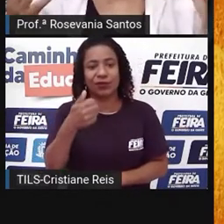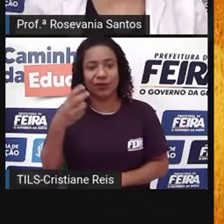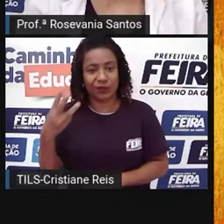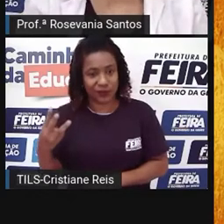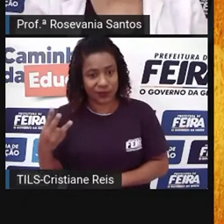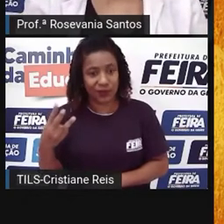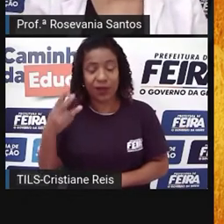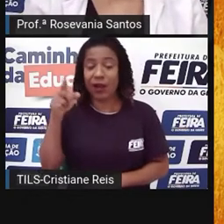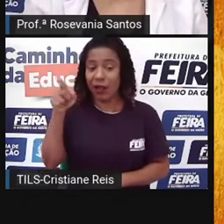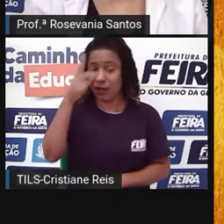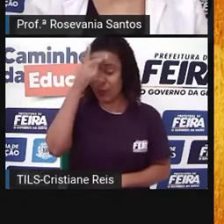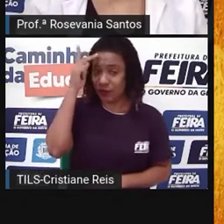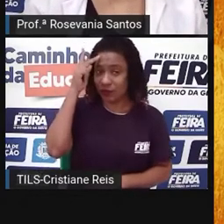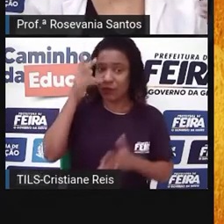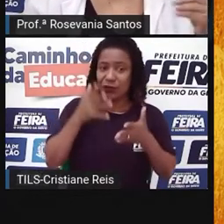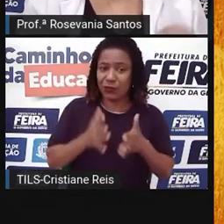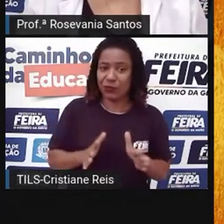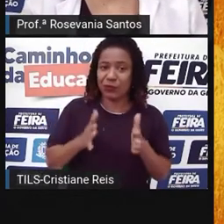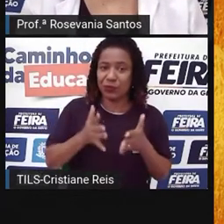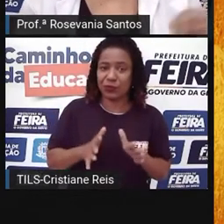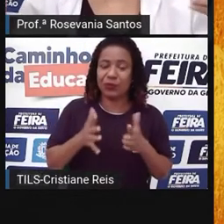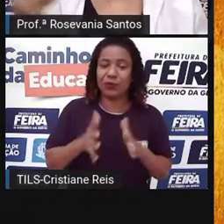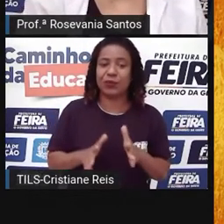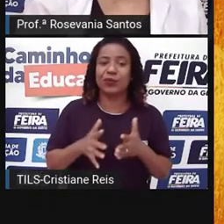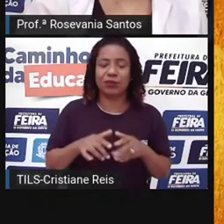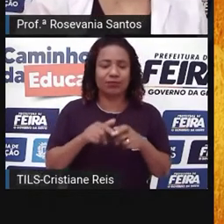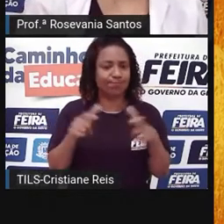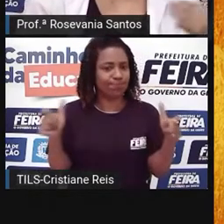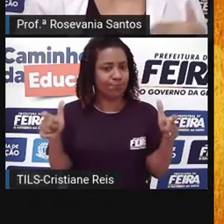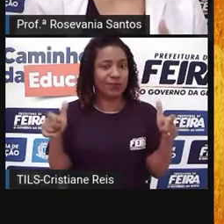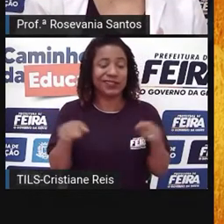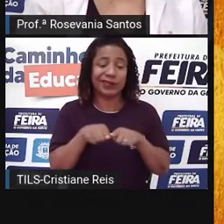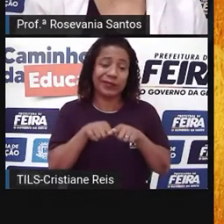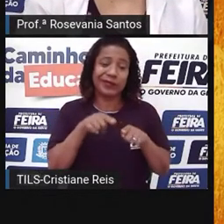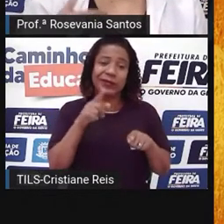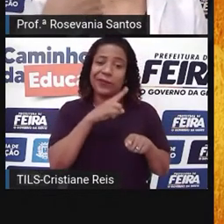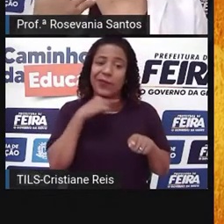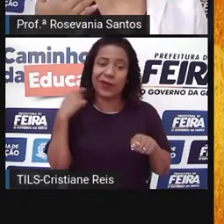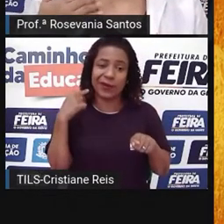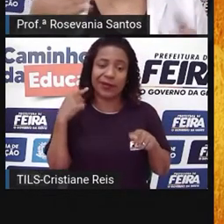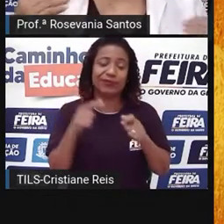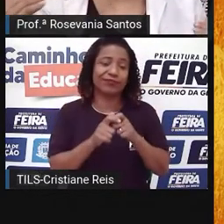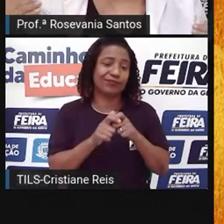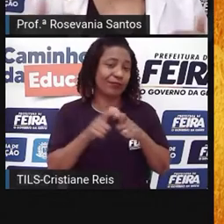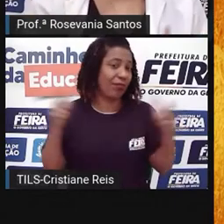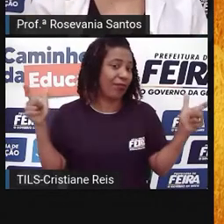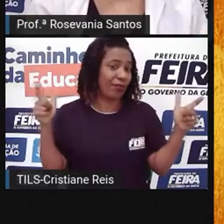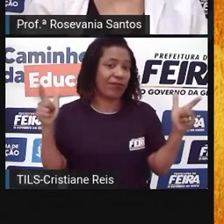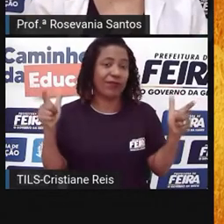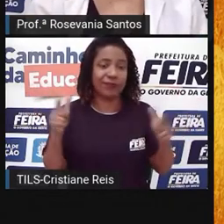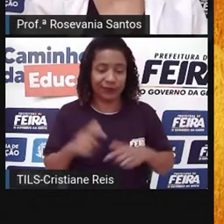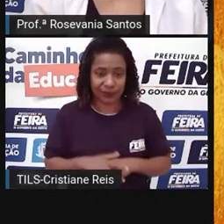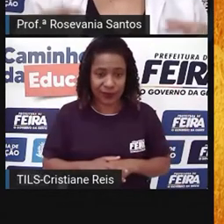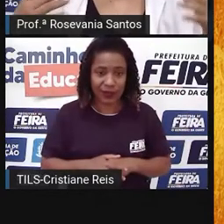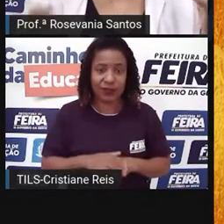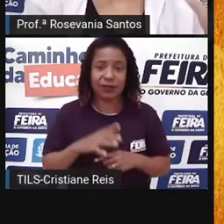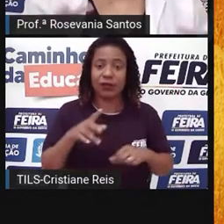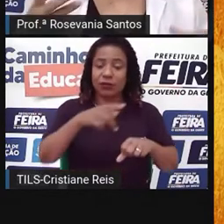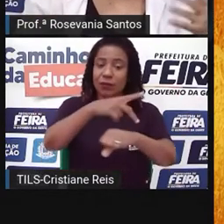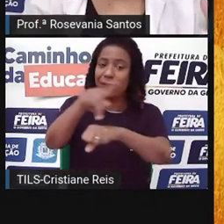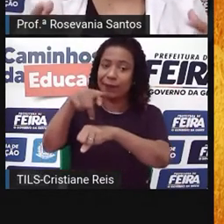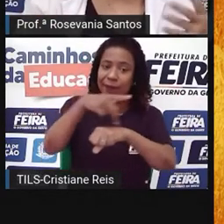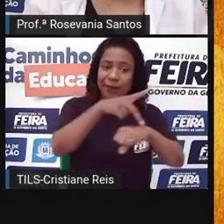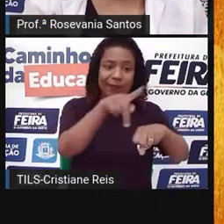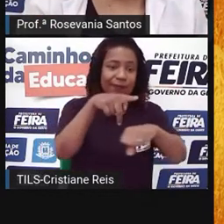morra muita gente, tem uma expectativa de vida baixa por conta, né, de toda essa situação. Não todos os países, é claro, que os